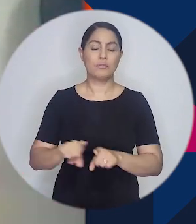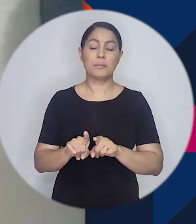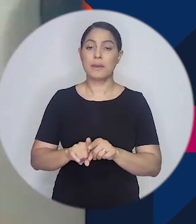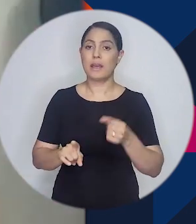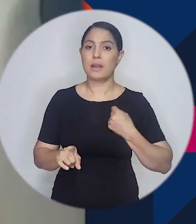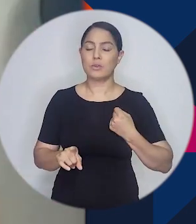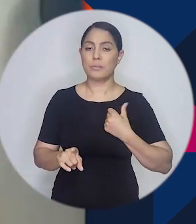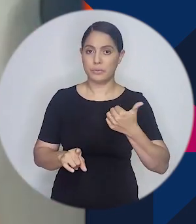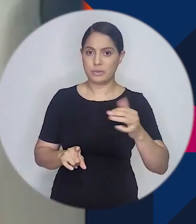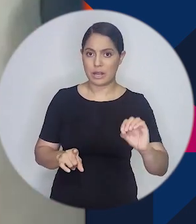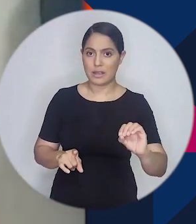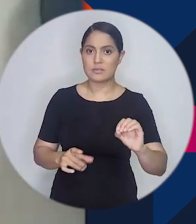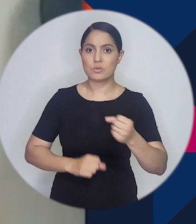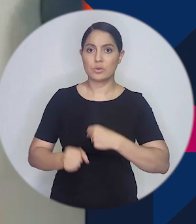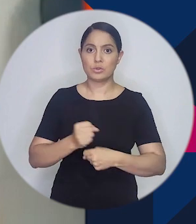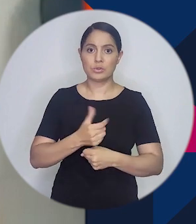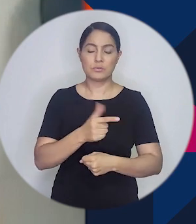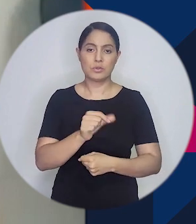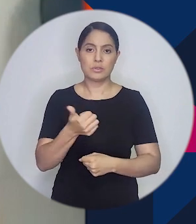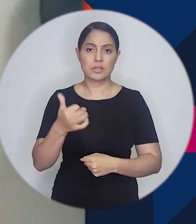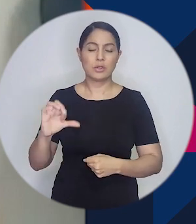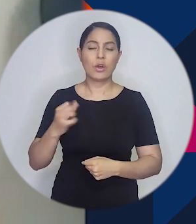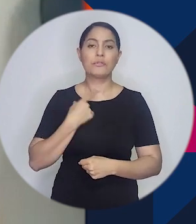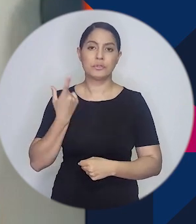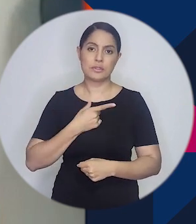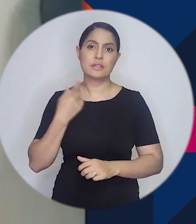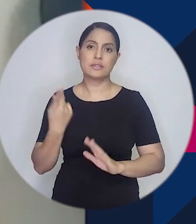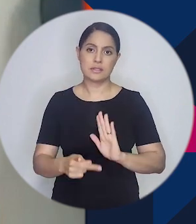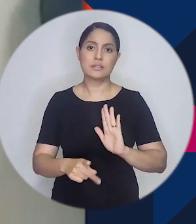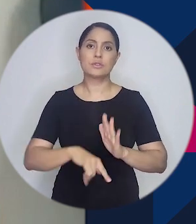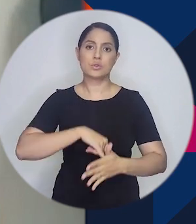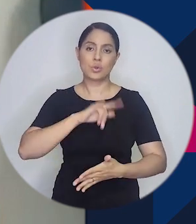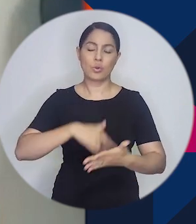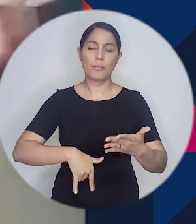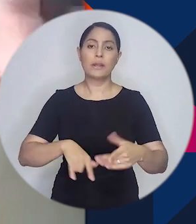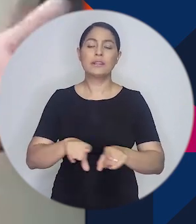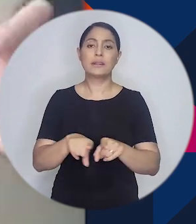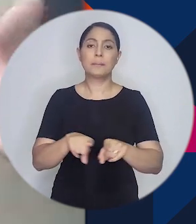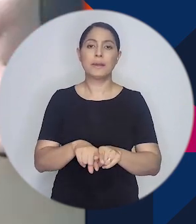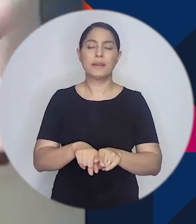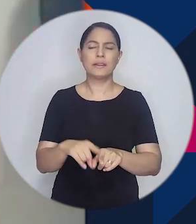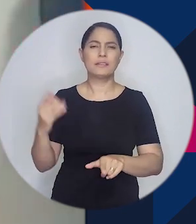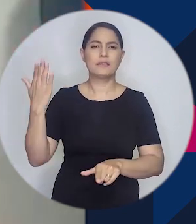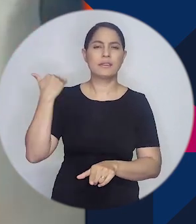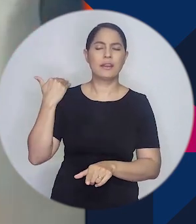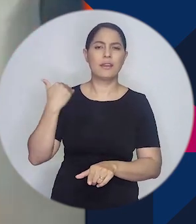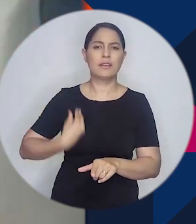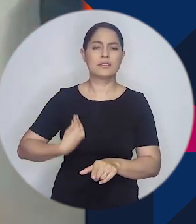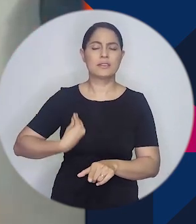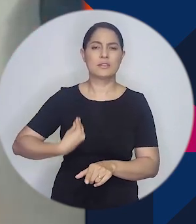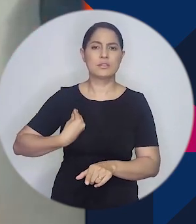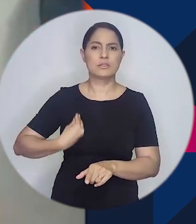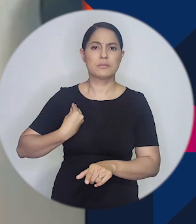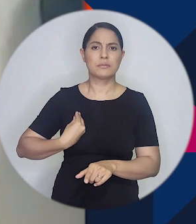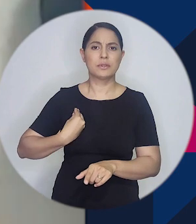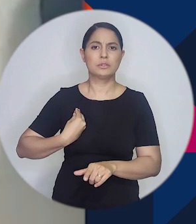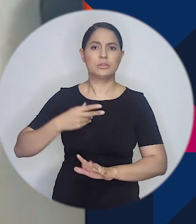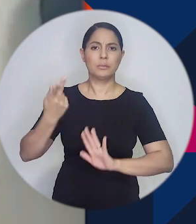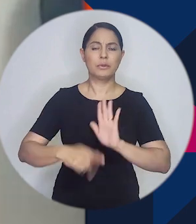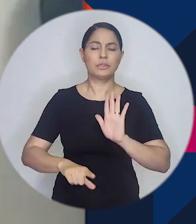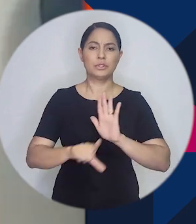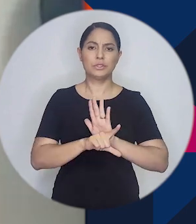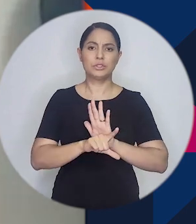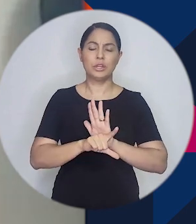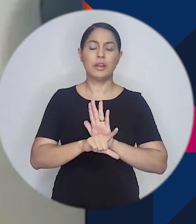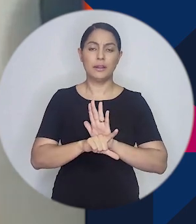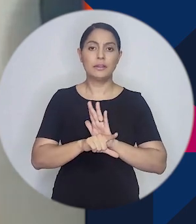junto com a súmula 9, a súmula 10, isso em 2019. E nós também temos o que foi aprovado no Pleno do Conselho Federal